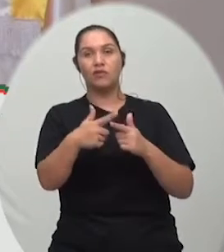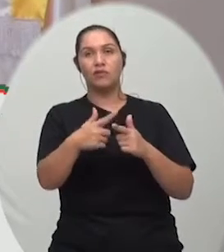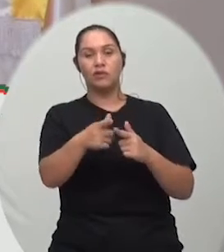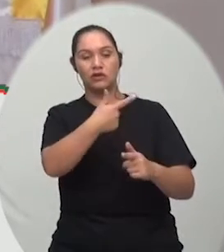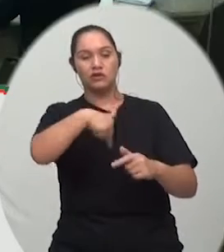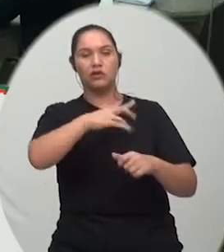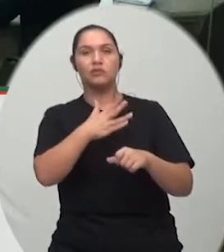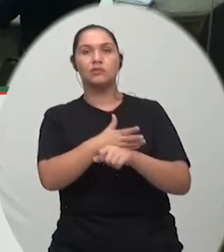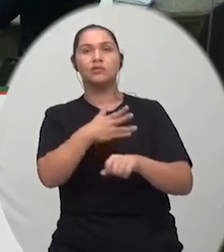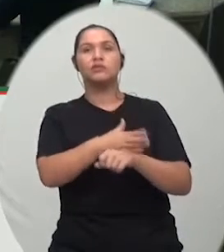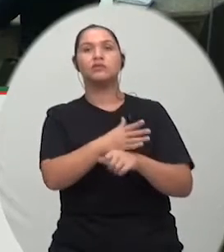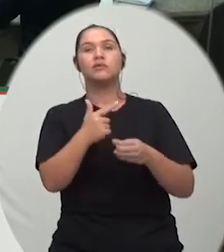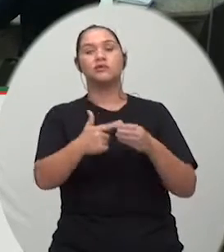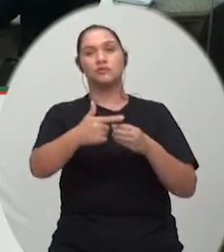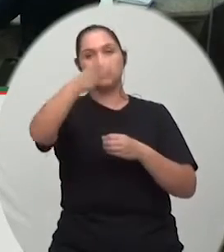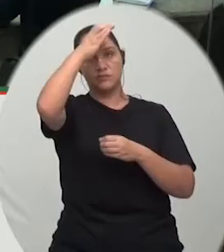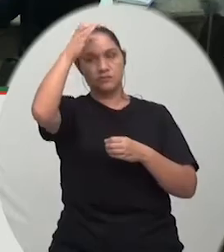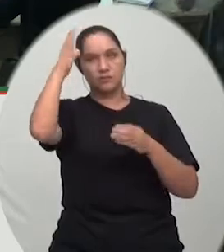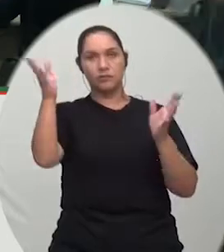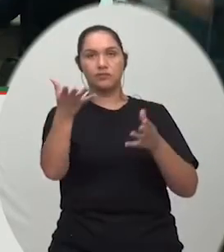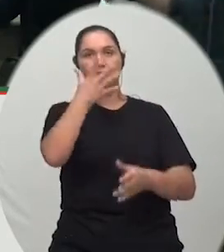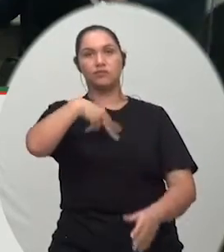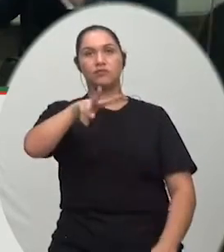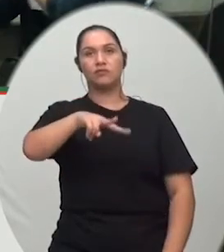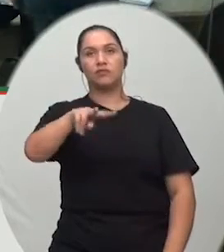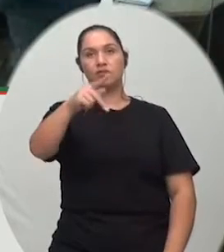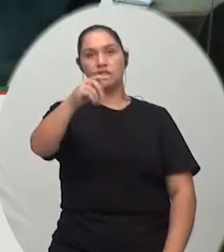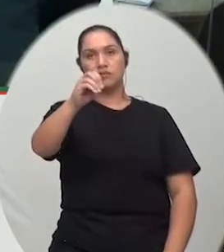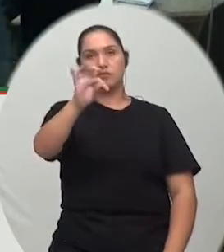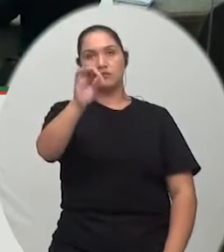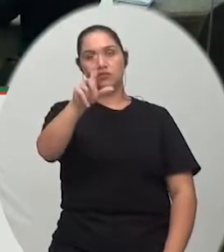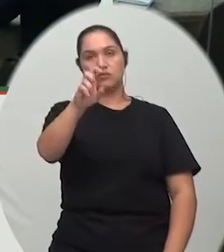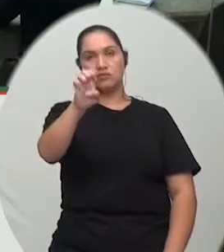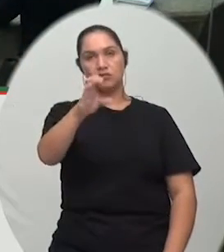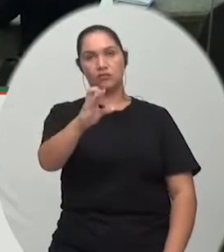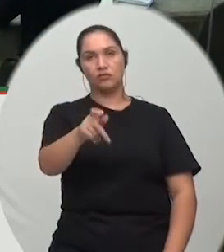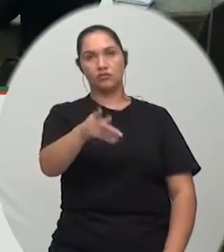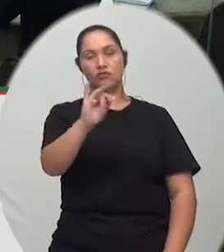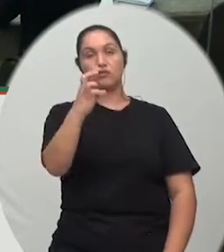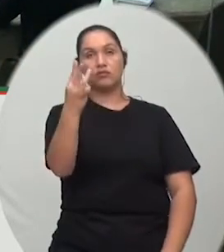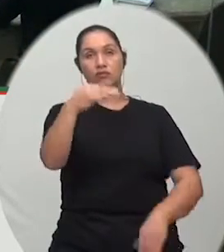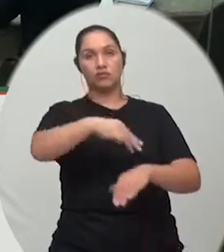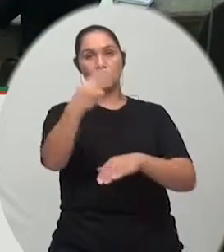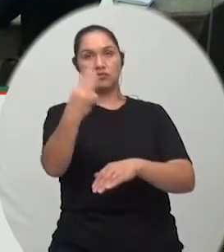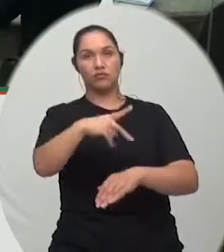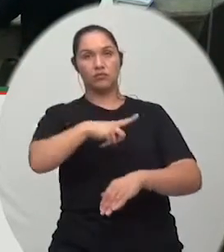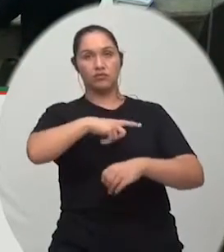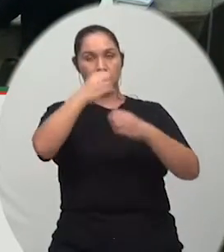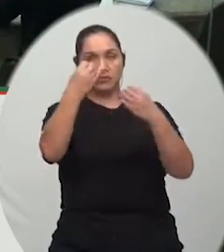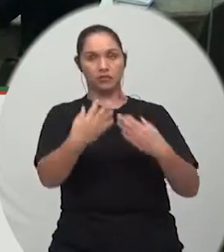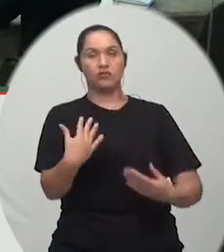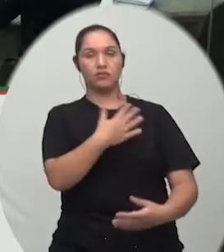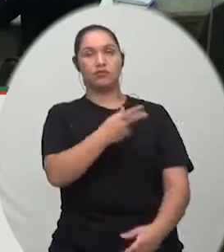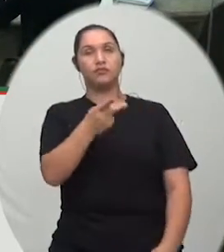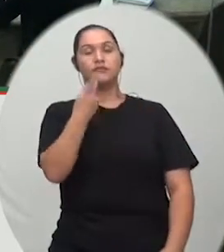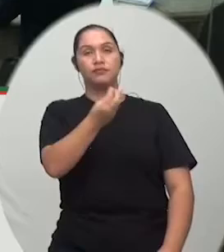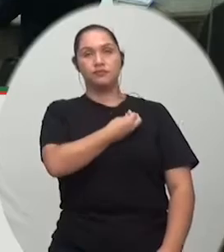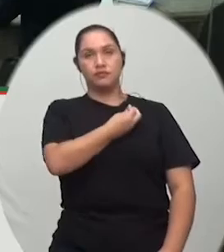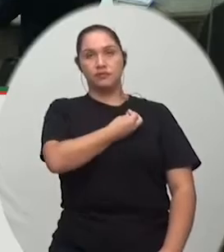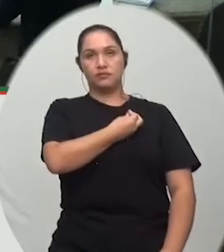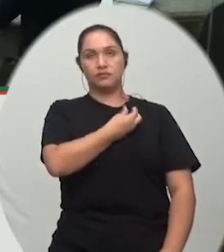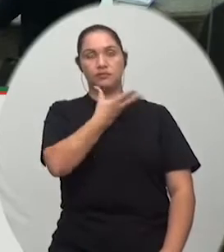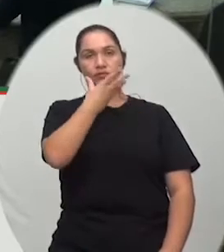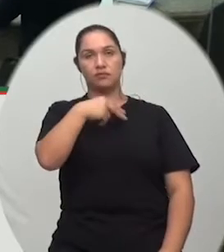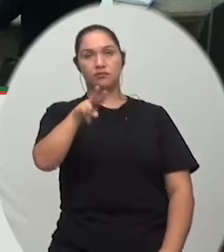desabafo. Com a palavra o vereador Aldenir Portalec. Vossa Excelência dispõe de 3 minutos e 30. Gostaria de registrar a presença de